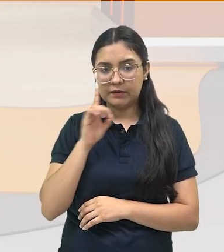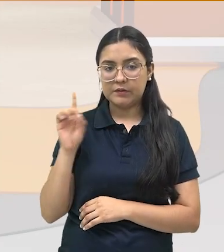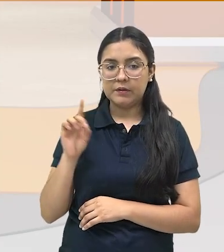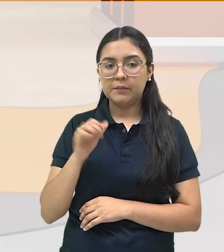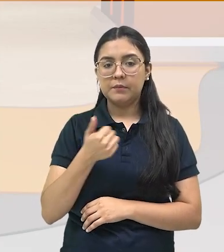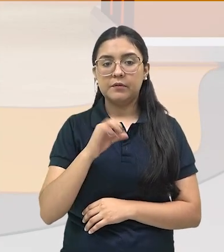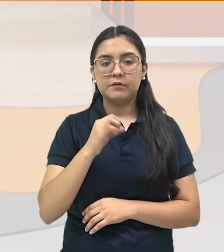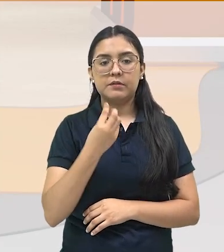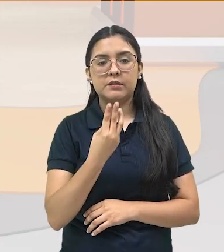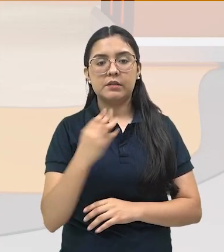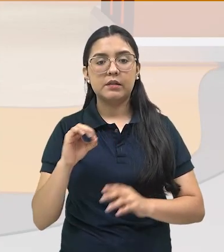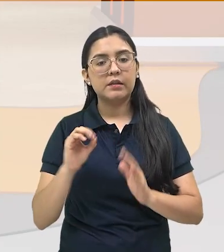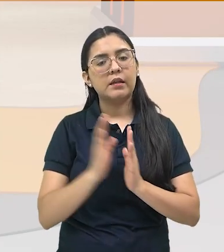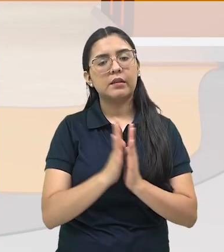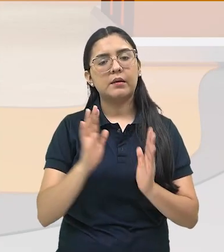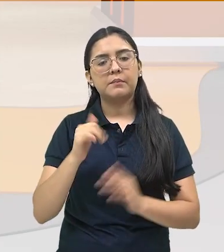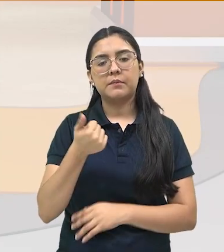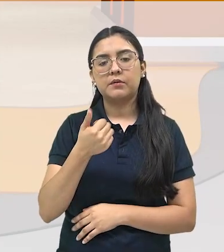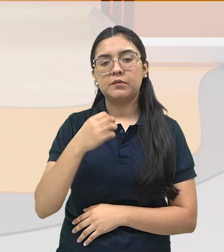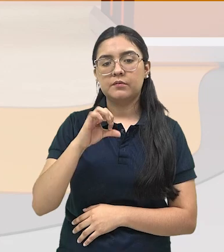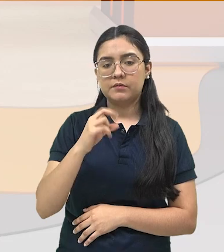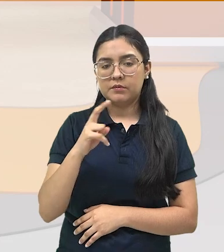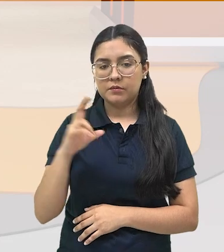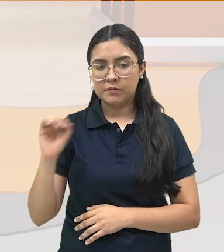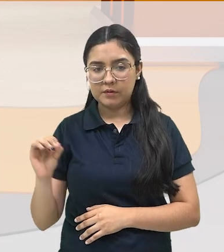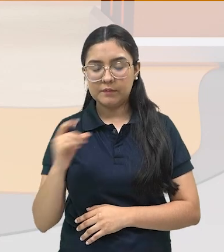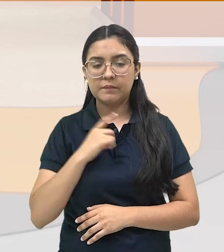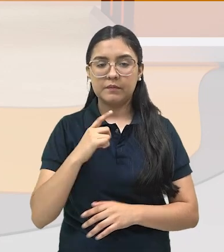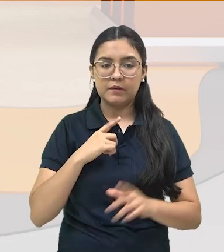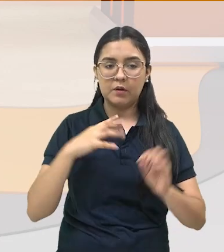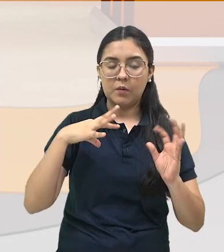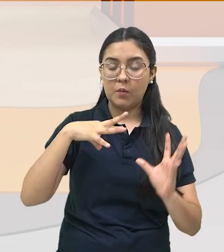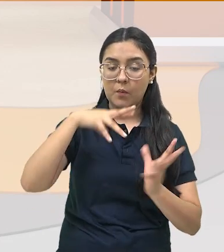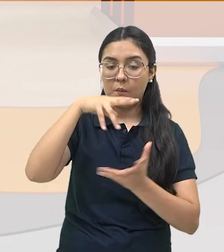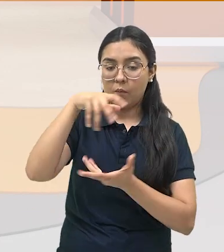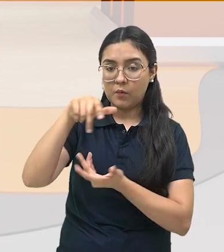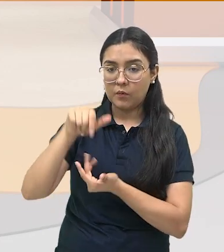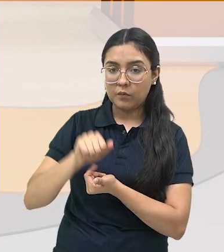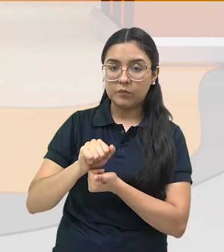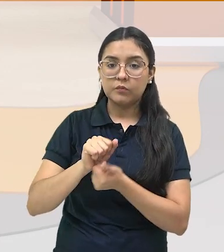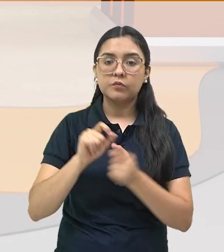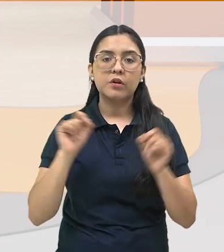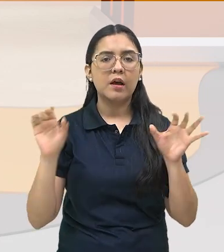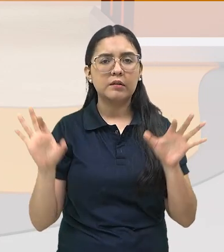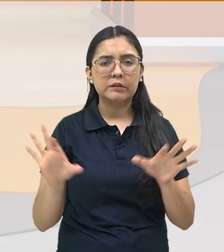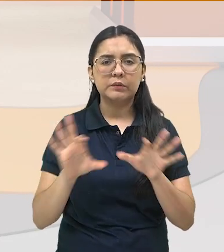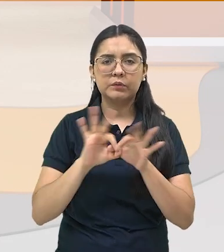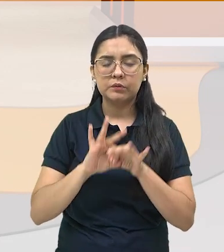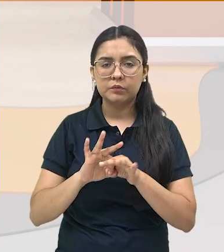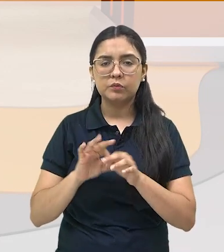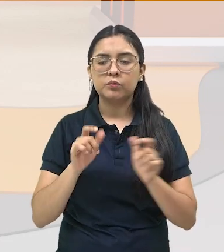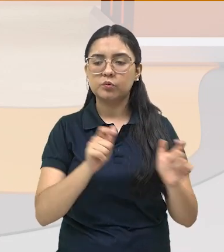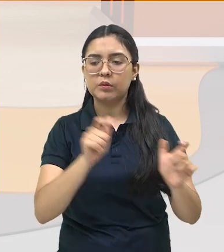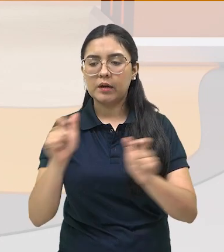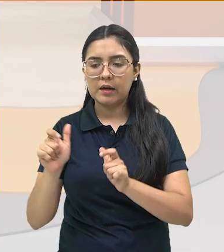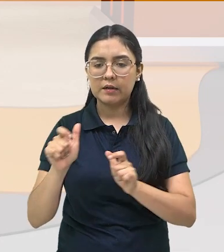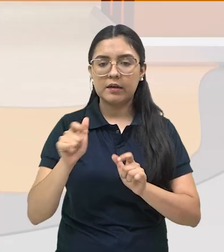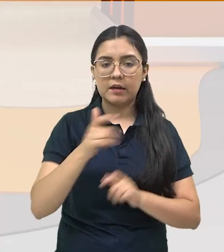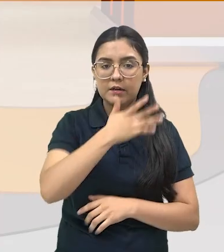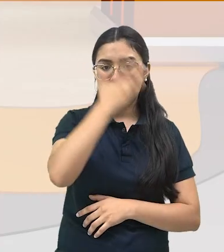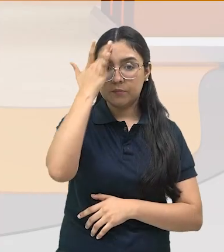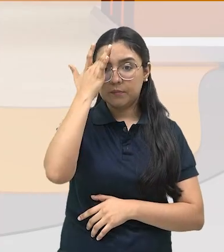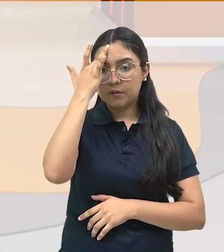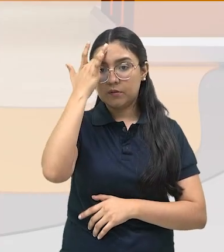de 1930 a 1950, a gente tem um mundo sendo conectado, sendo interligado, né, os lugares, as pessoas, a partir